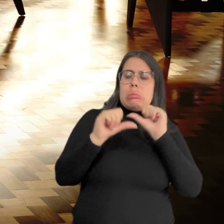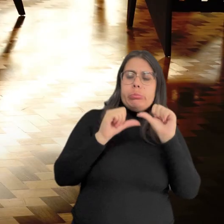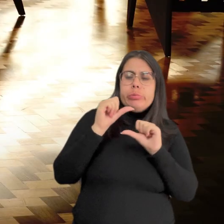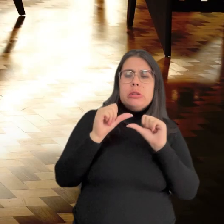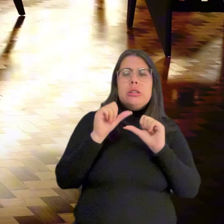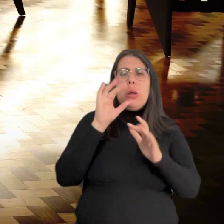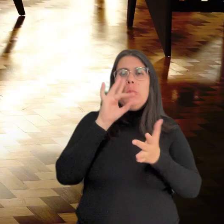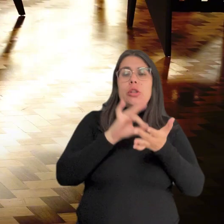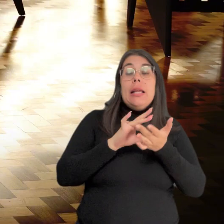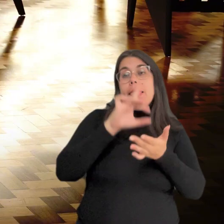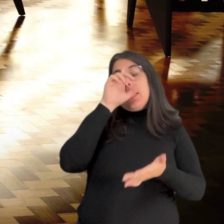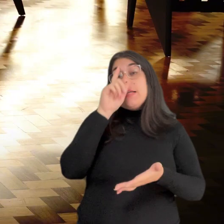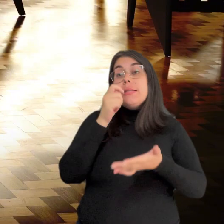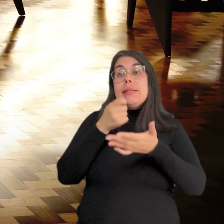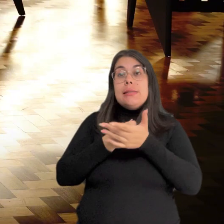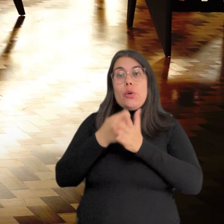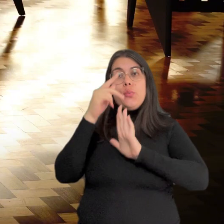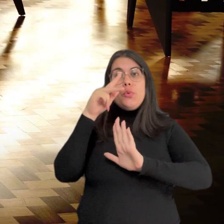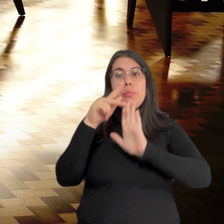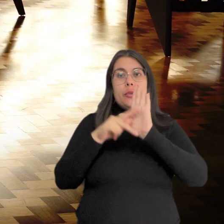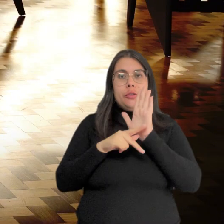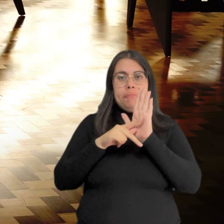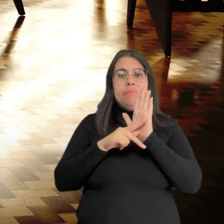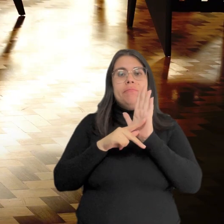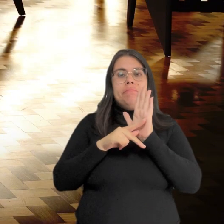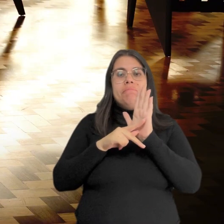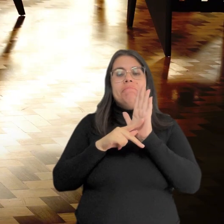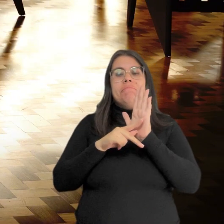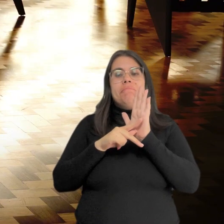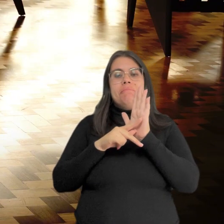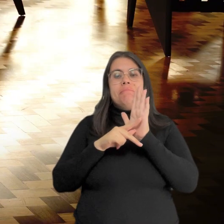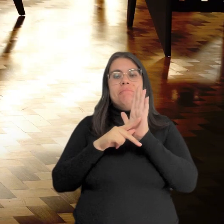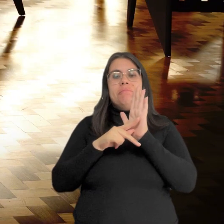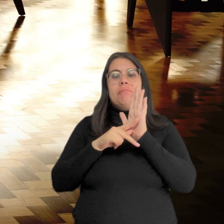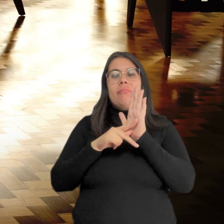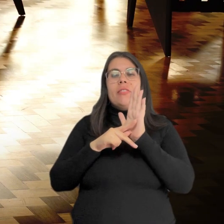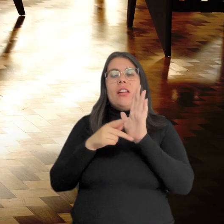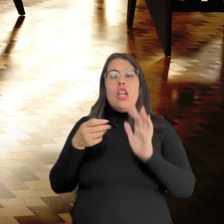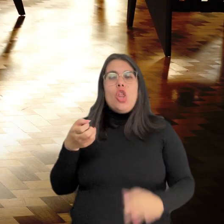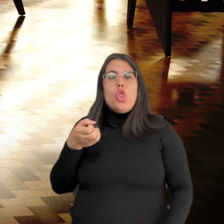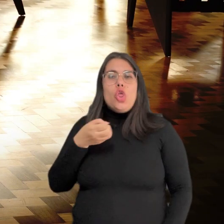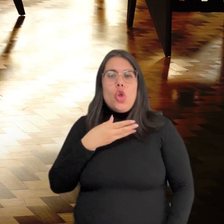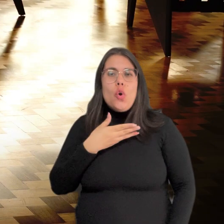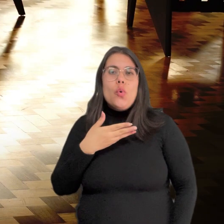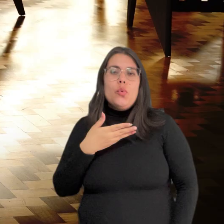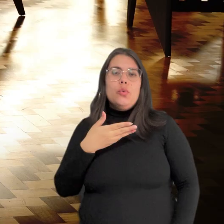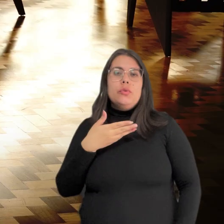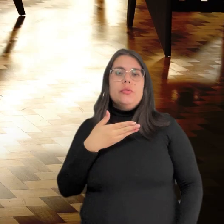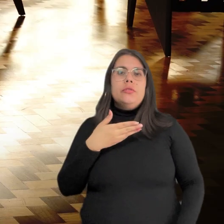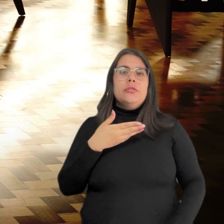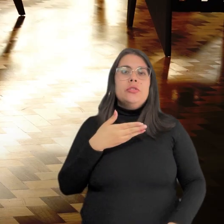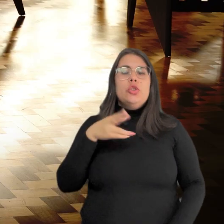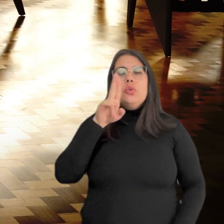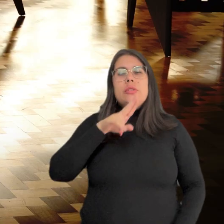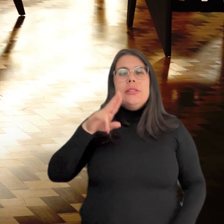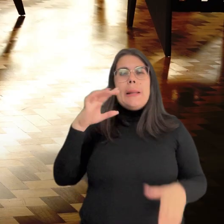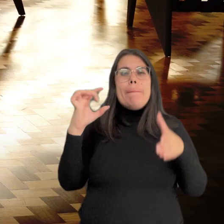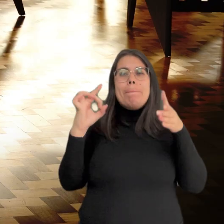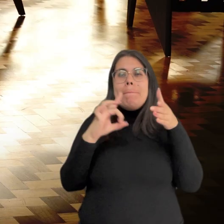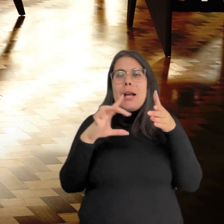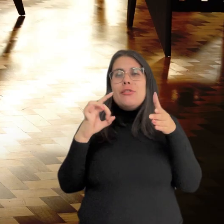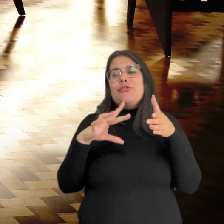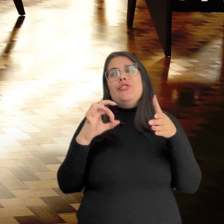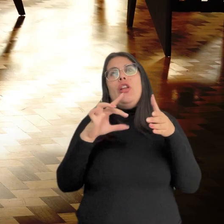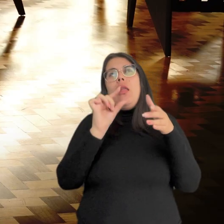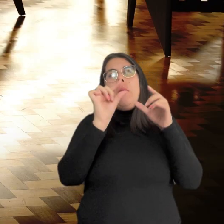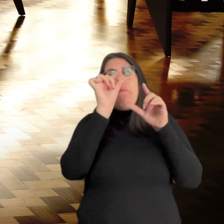pesquisado ali, era novo, aquelas pastilhas de vidro que infelizmente hoje não existe mais aqui